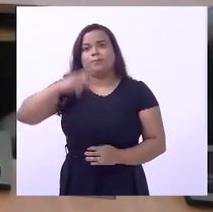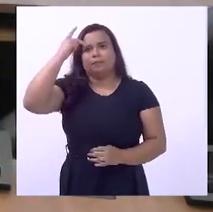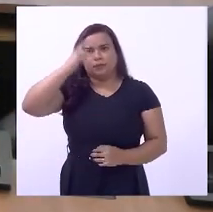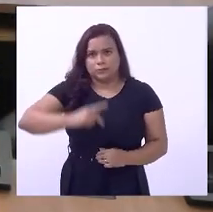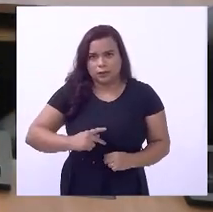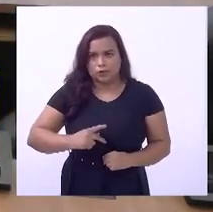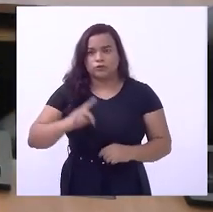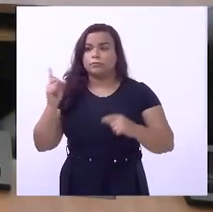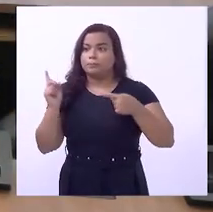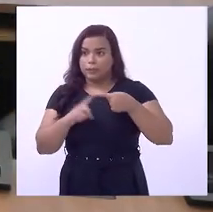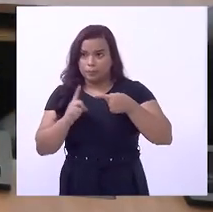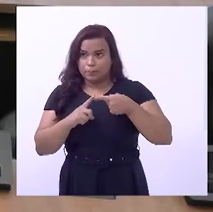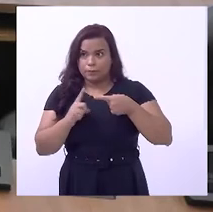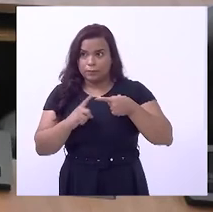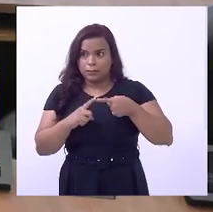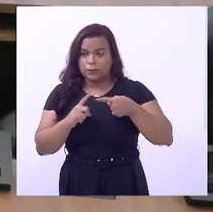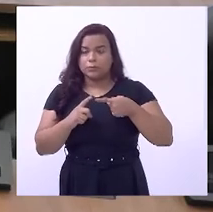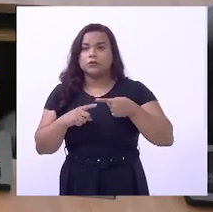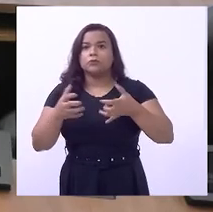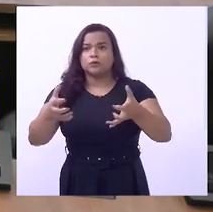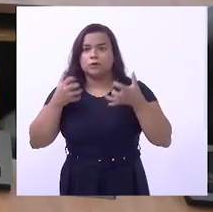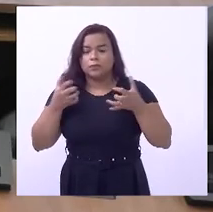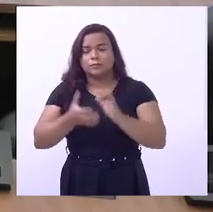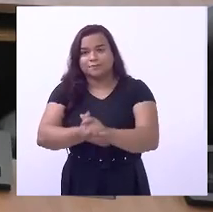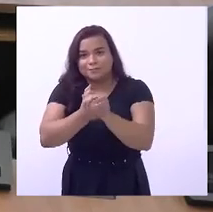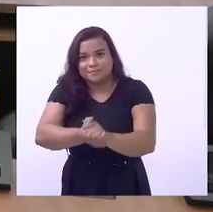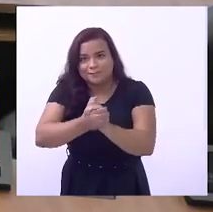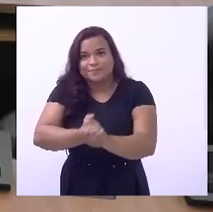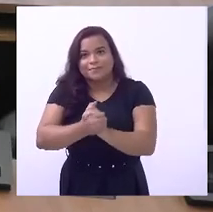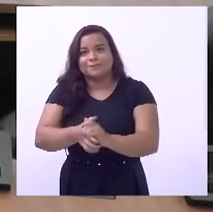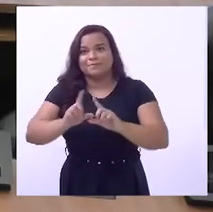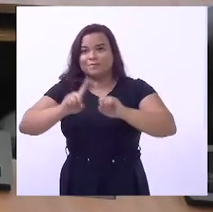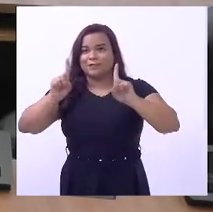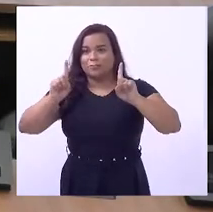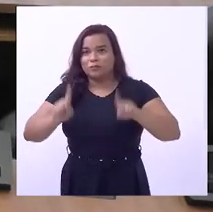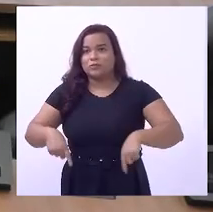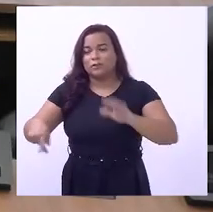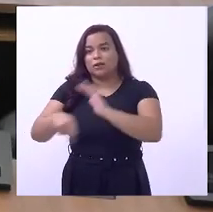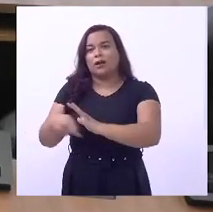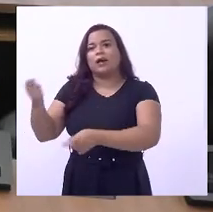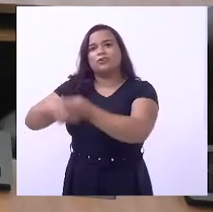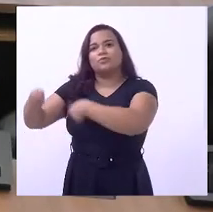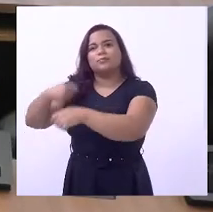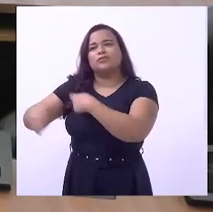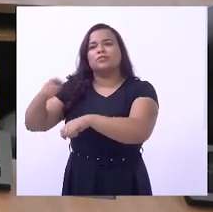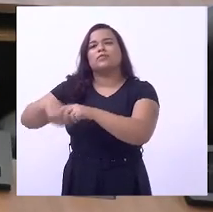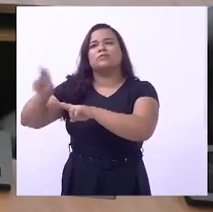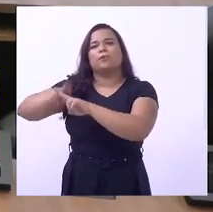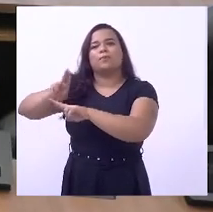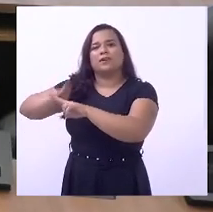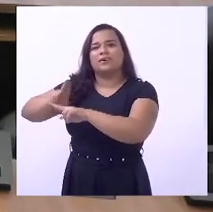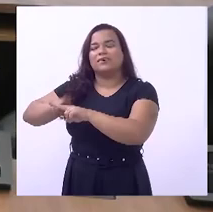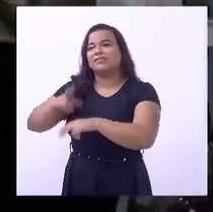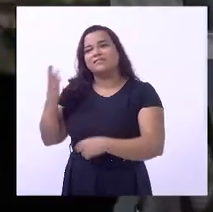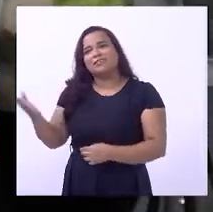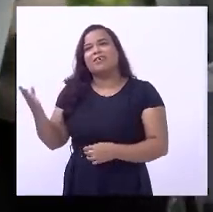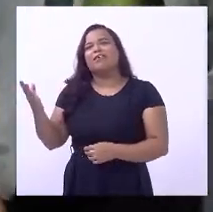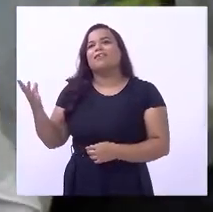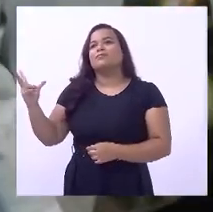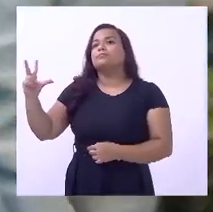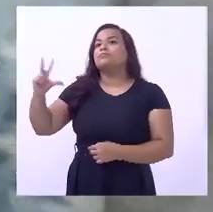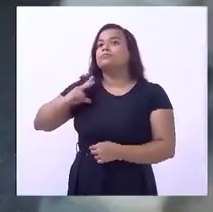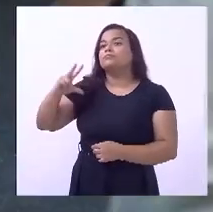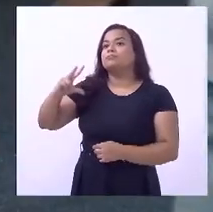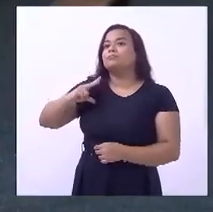Presidente, em primeiro lugar, eu quero saudar os servidores da administração penitenciária, em